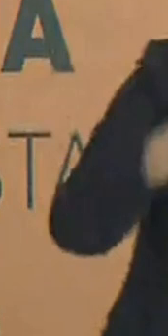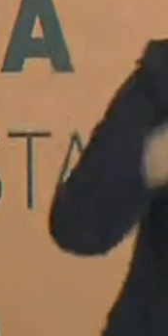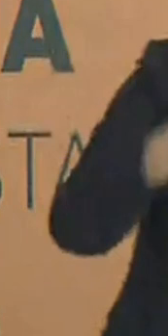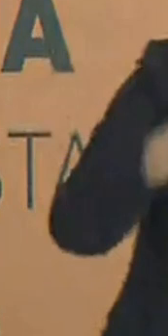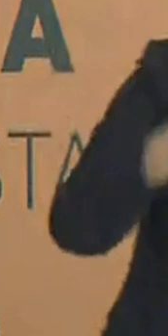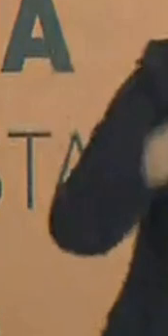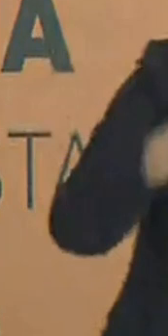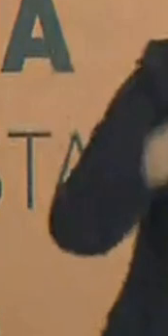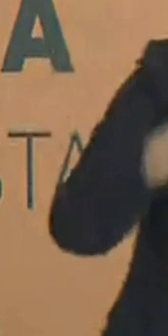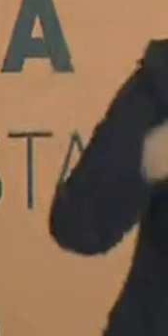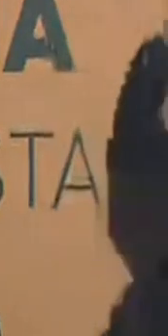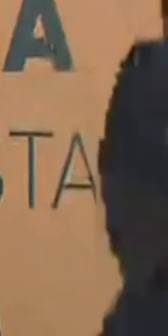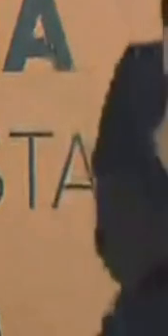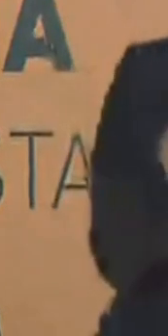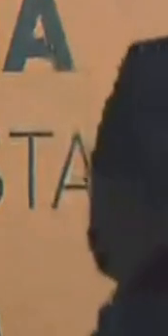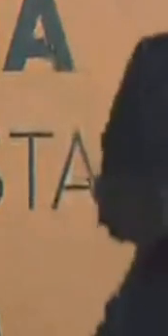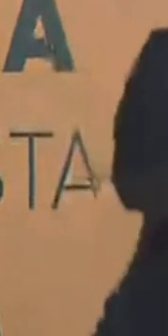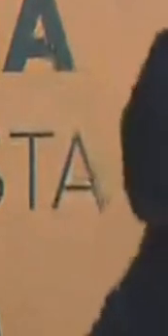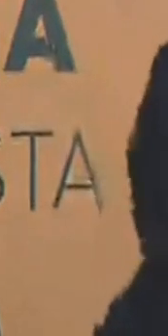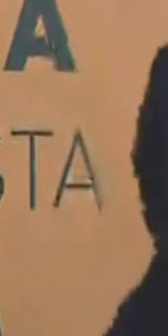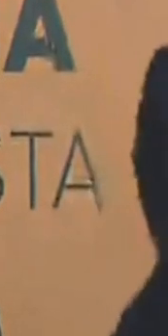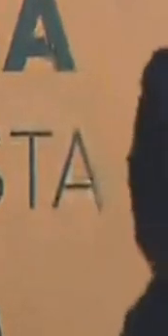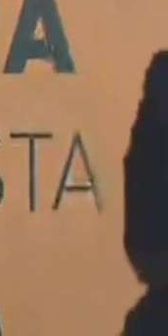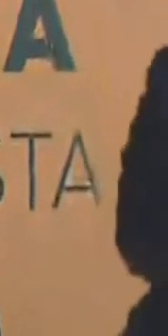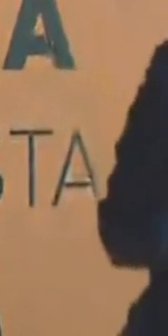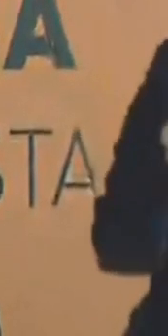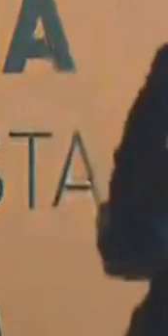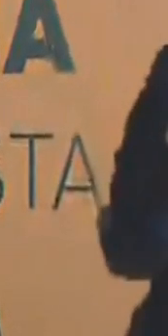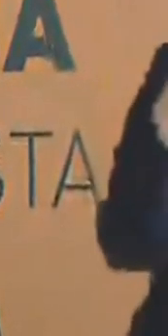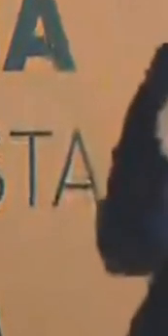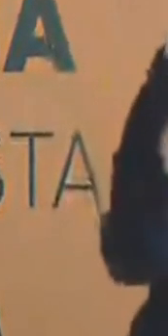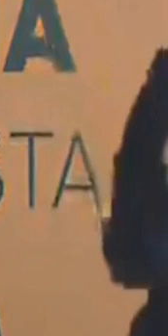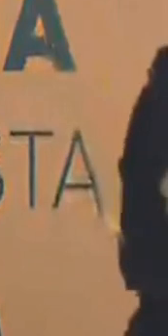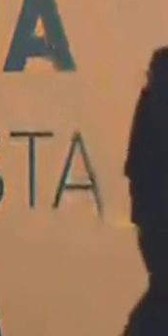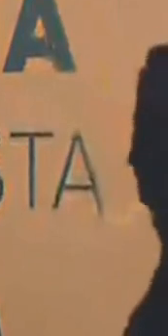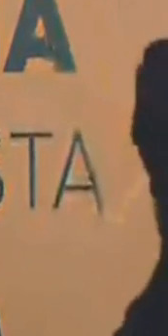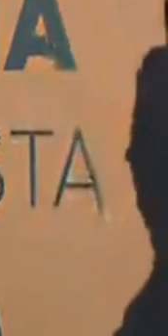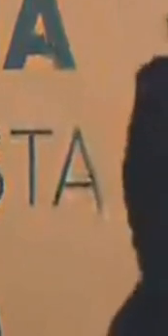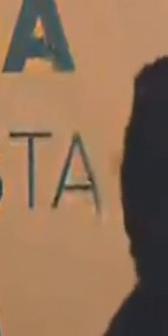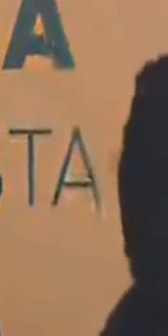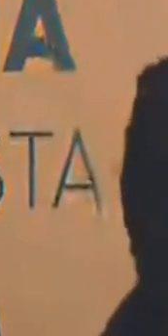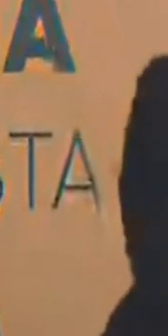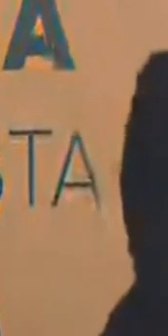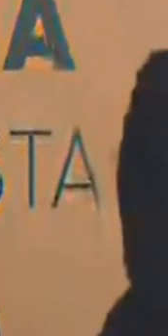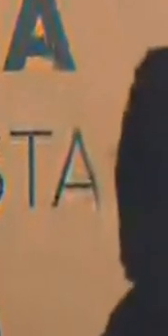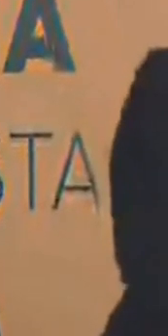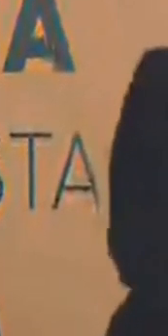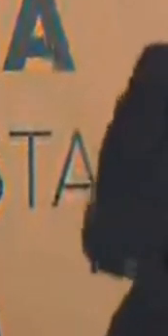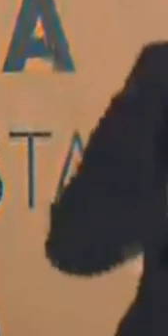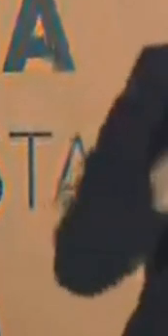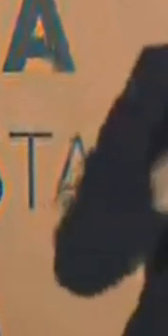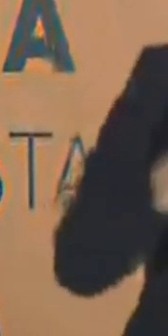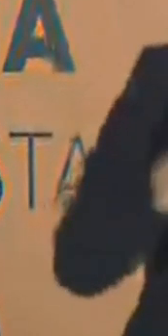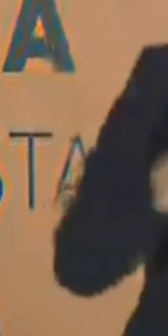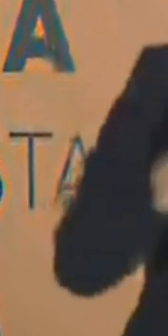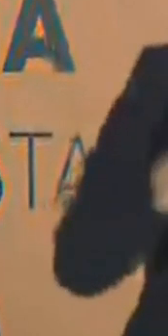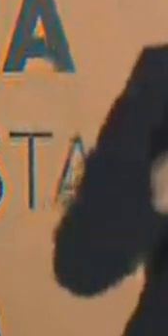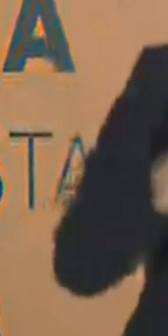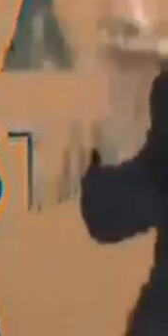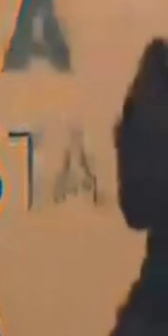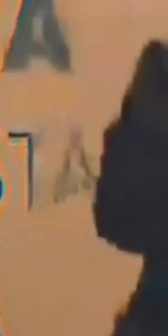de um homem ou de uma mulher, prezada Daiane Pimentel. Ela virá da união de todos